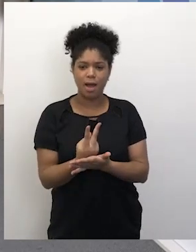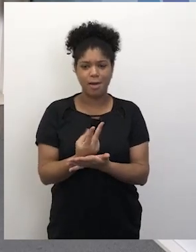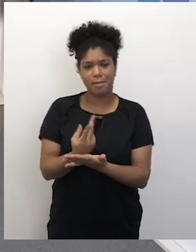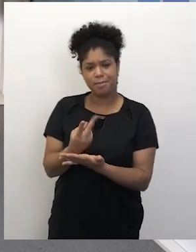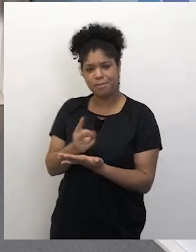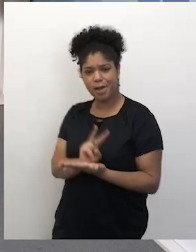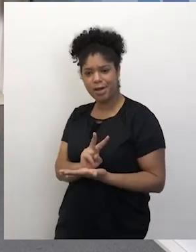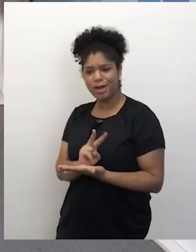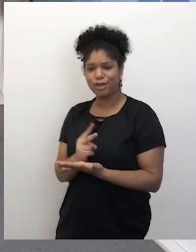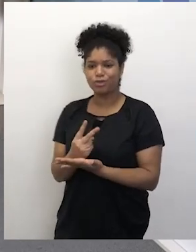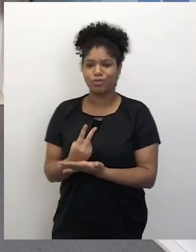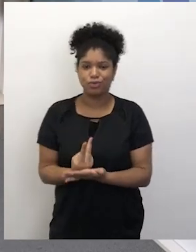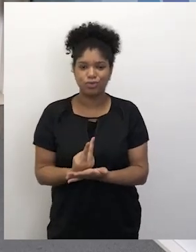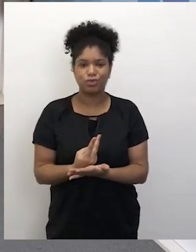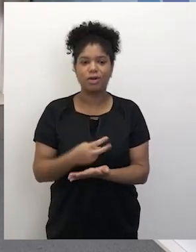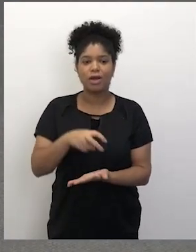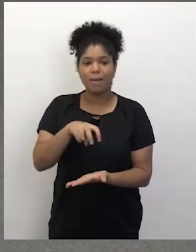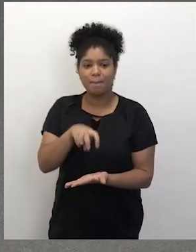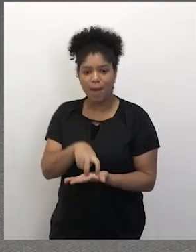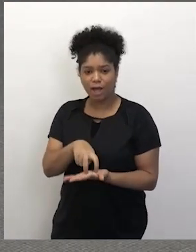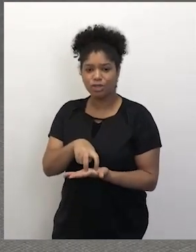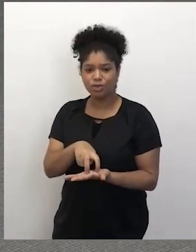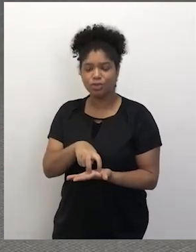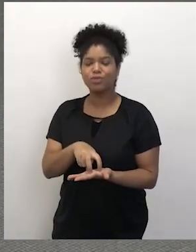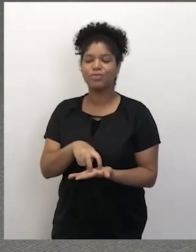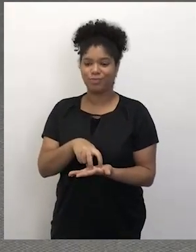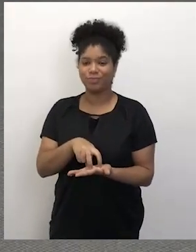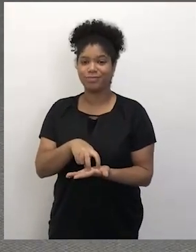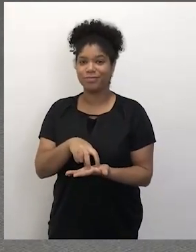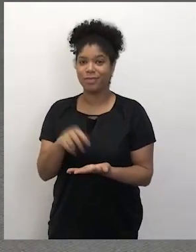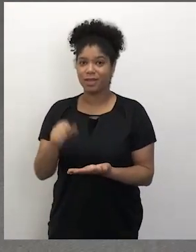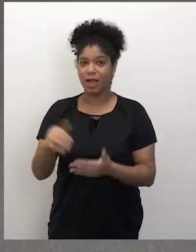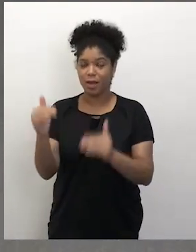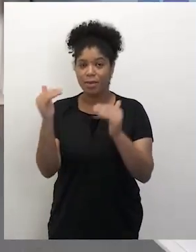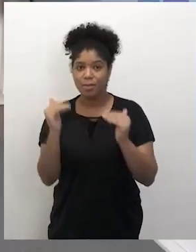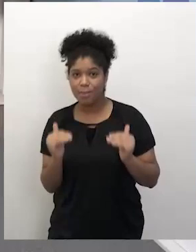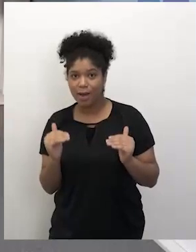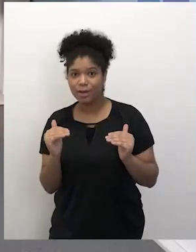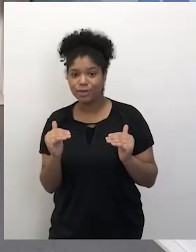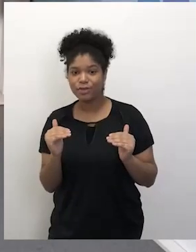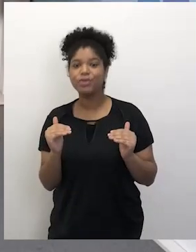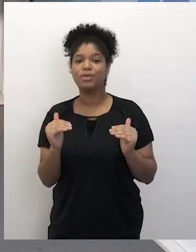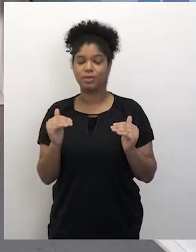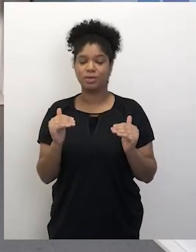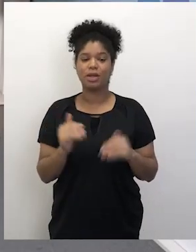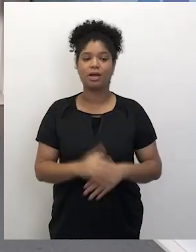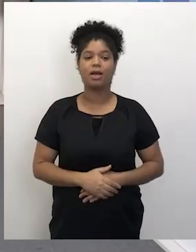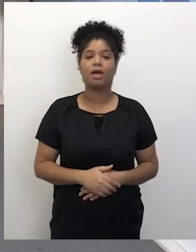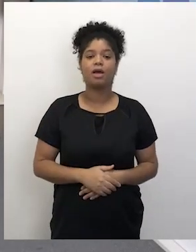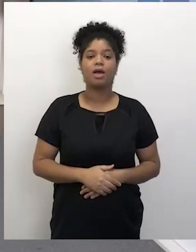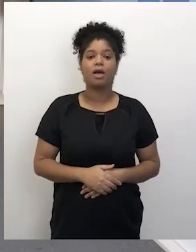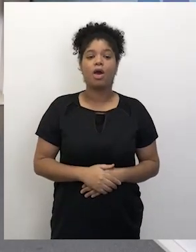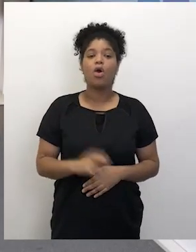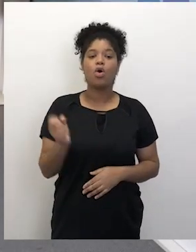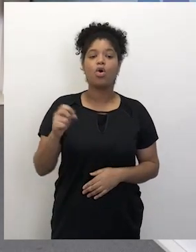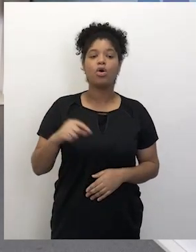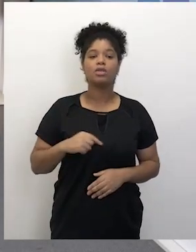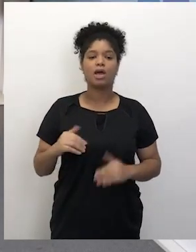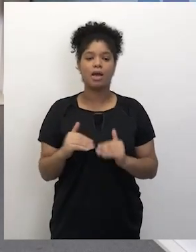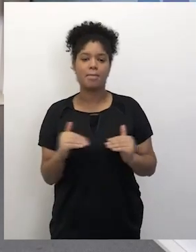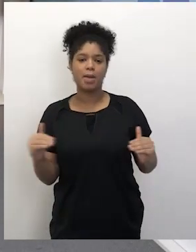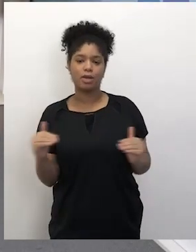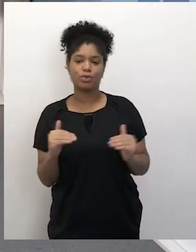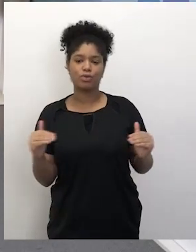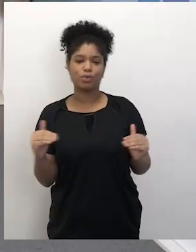que exijam que eu esteja bem baixo. Então, eu estou no nível baixo aí. É, se eu dançar assim,